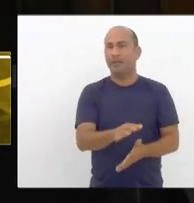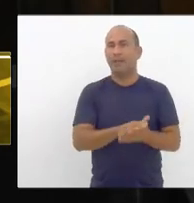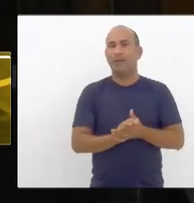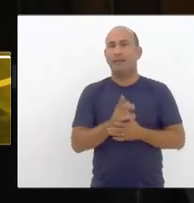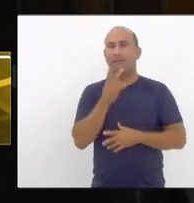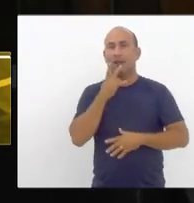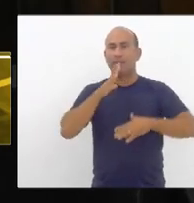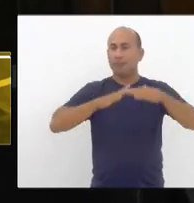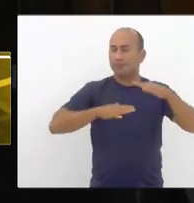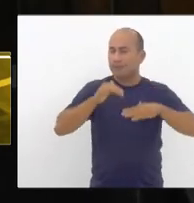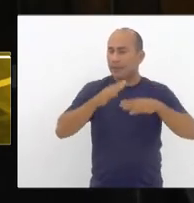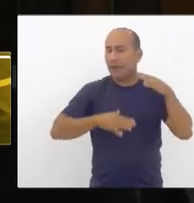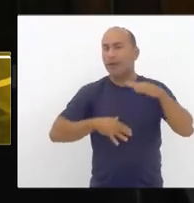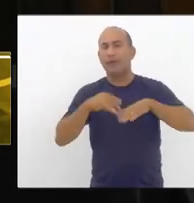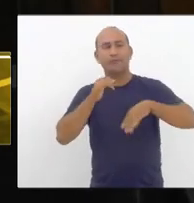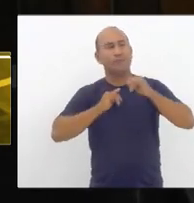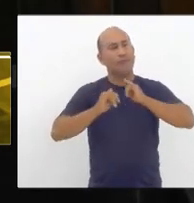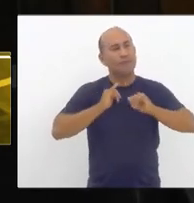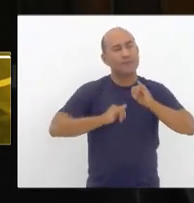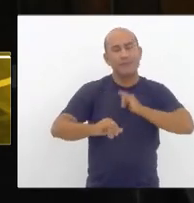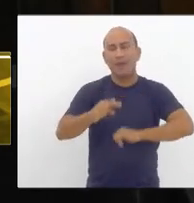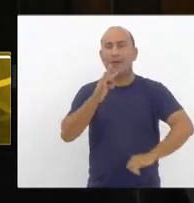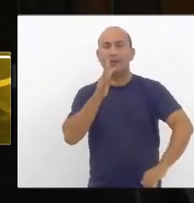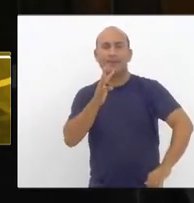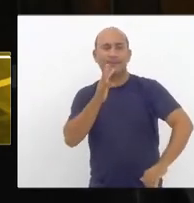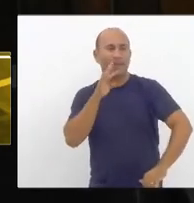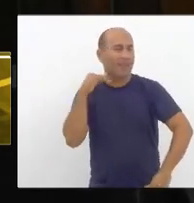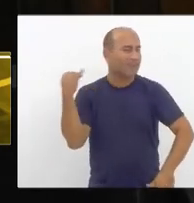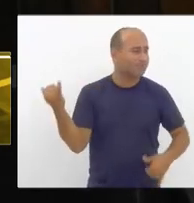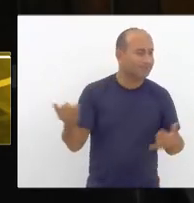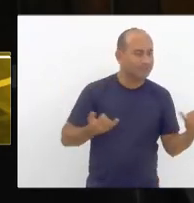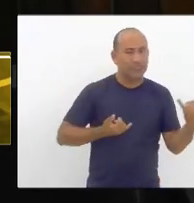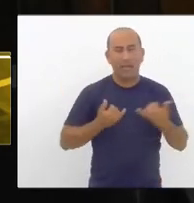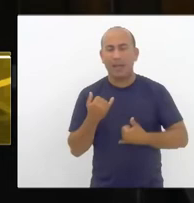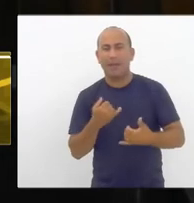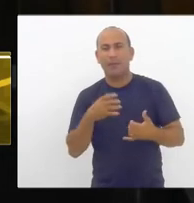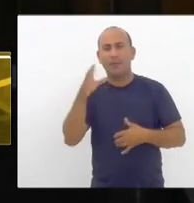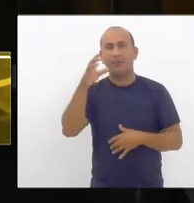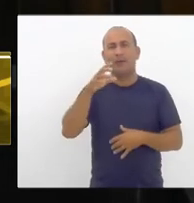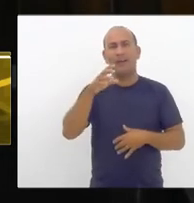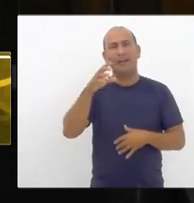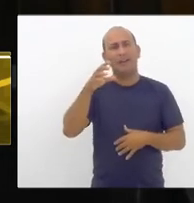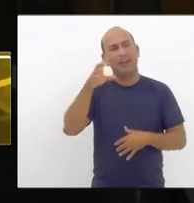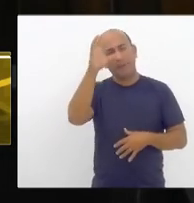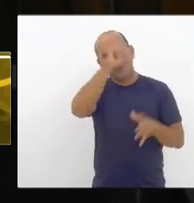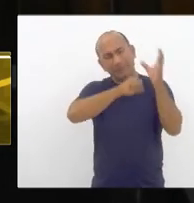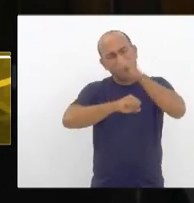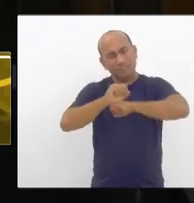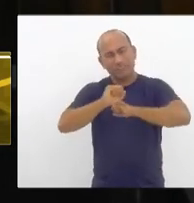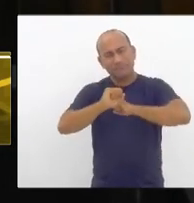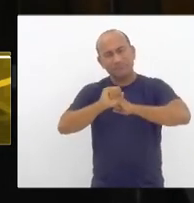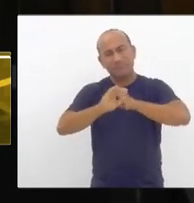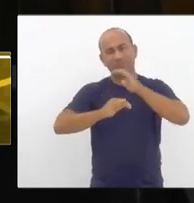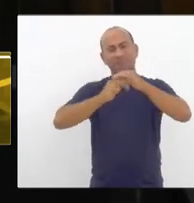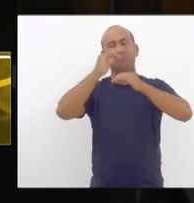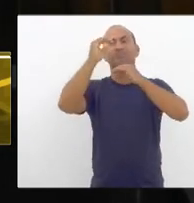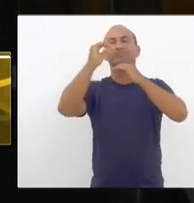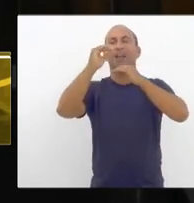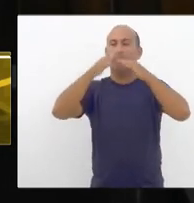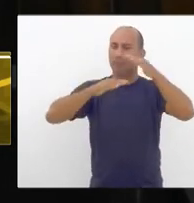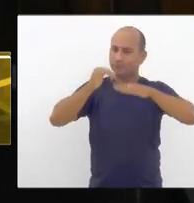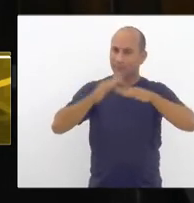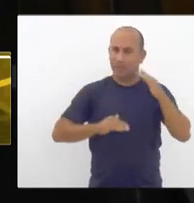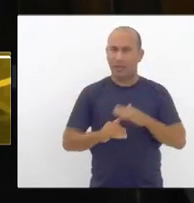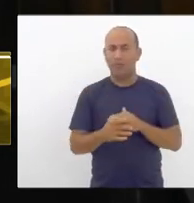profissionalismo de informação de conhecimento de coisas que eu cresci aprendi como profissional e eu devo isso muito a todos eles Então